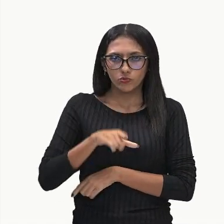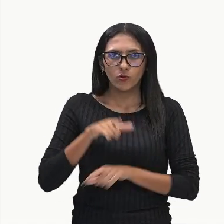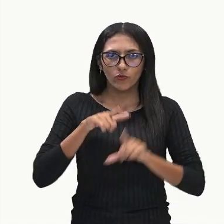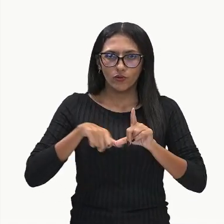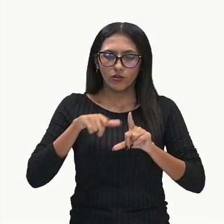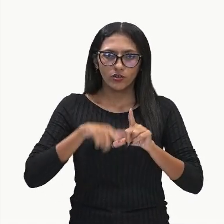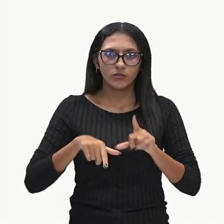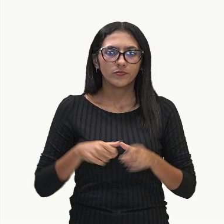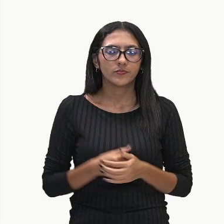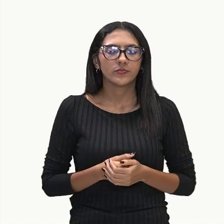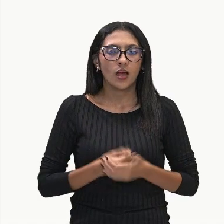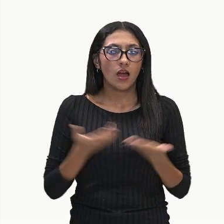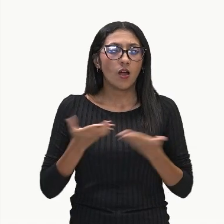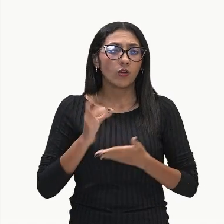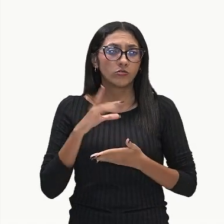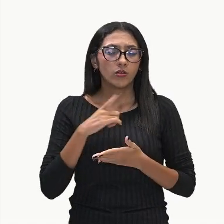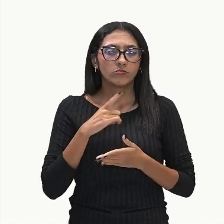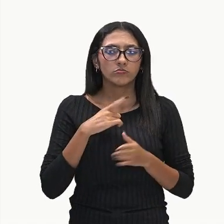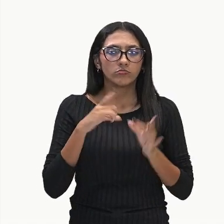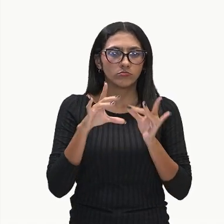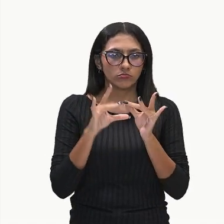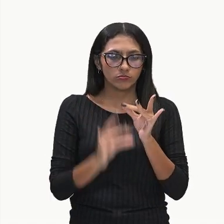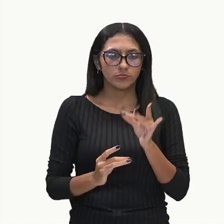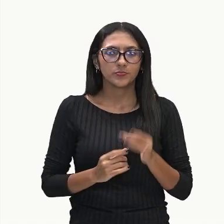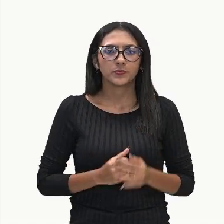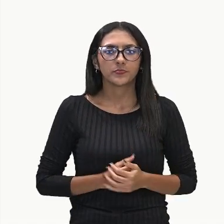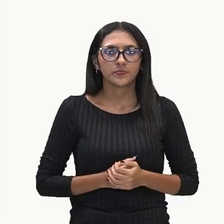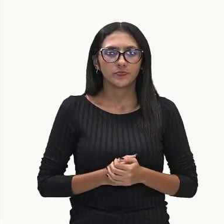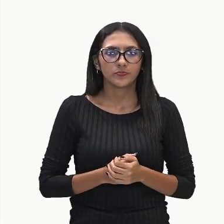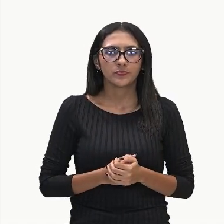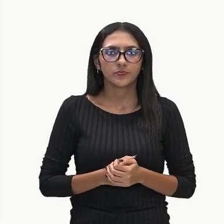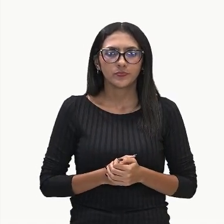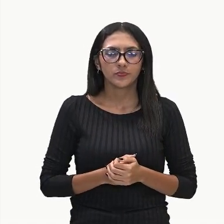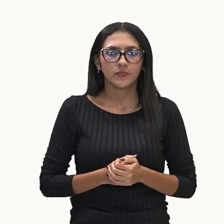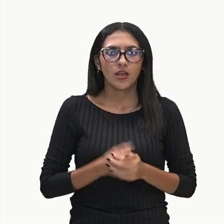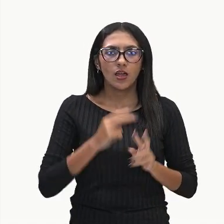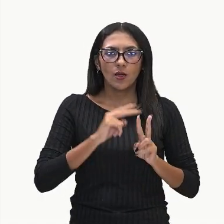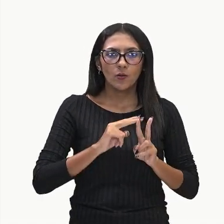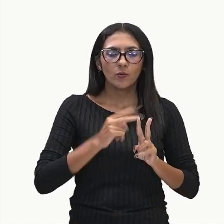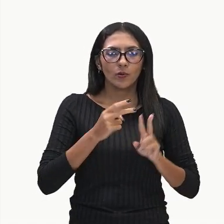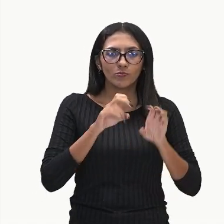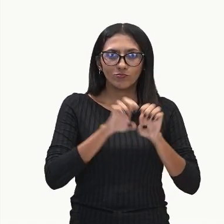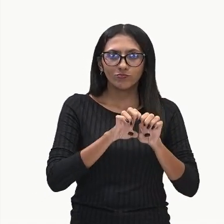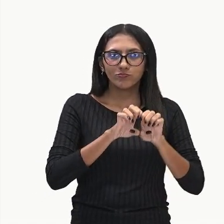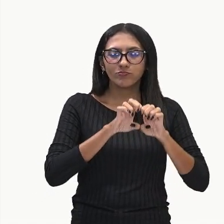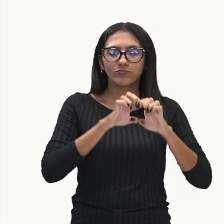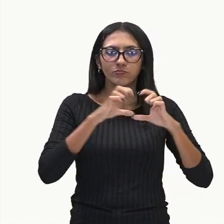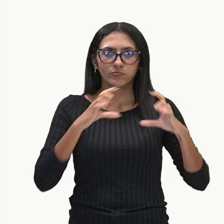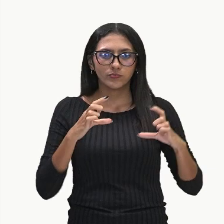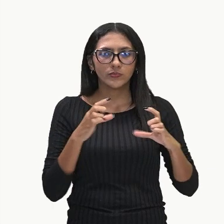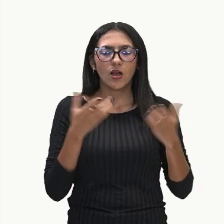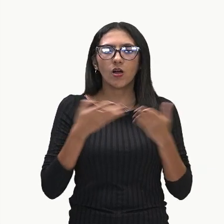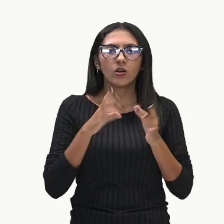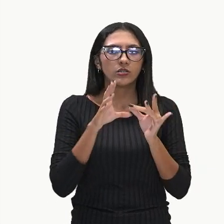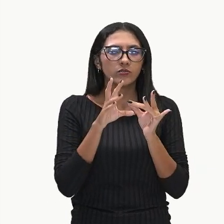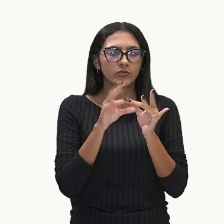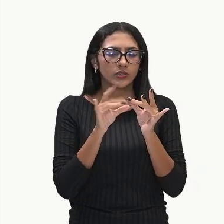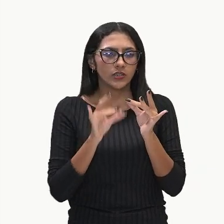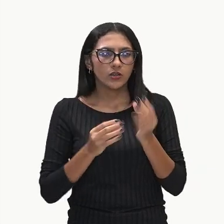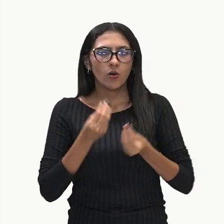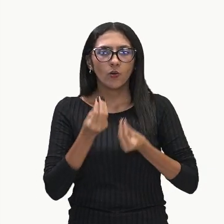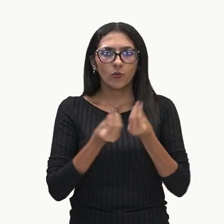muita calma, pegar esta equação e vamos escrever ali na